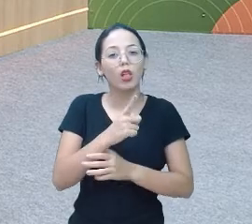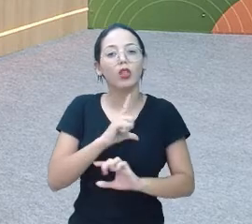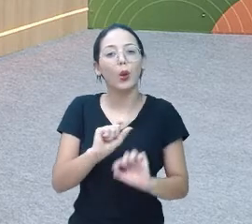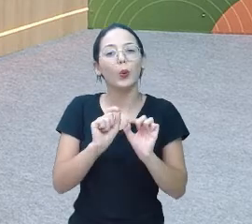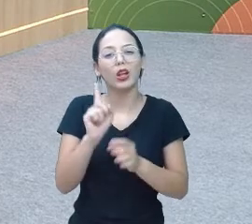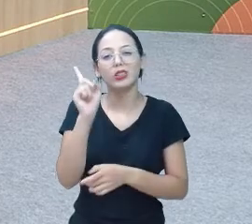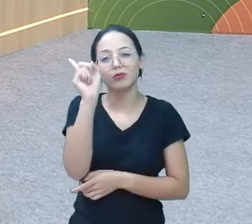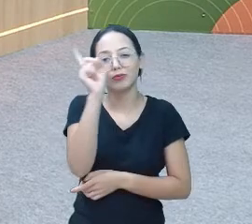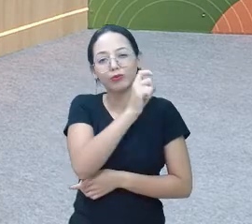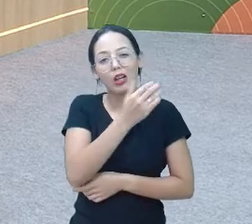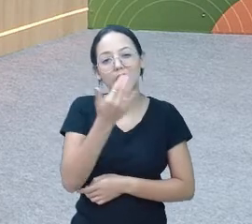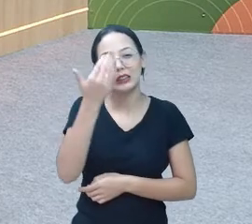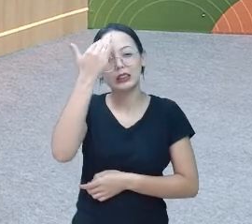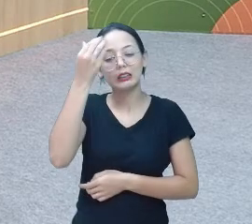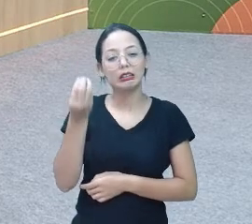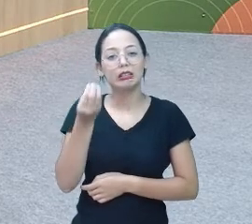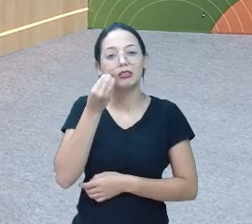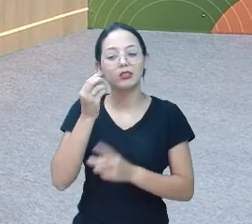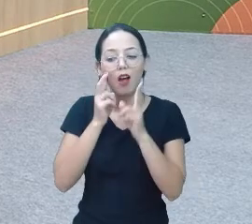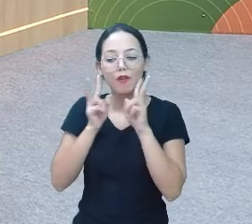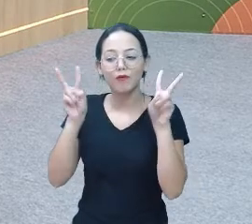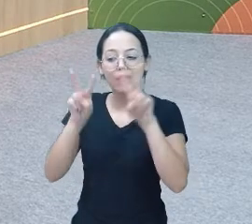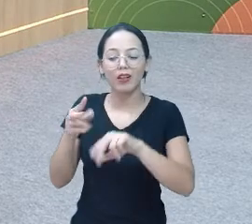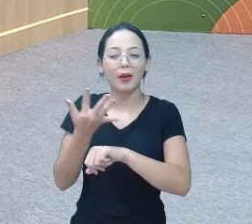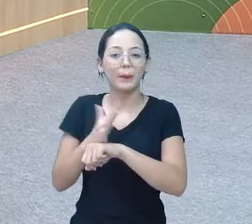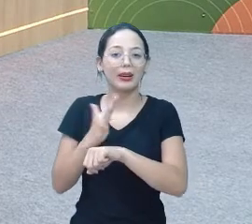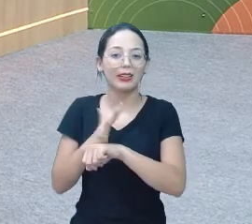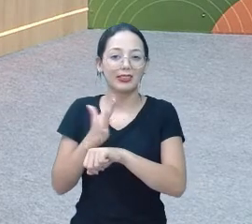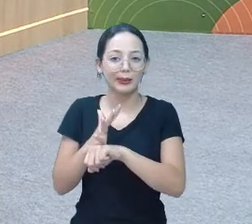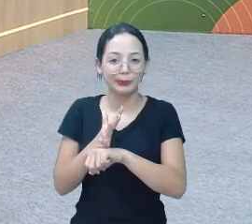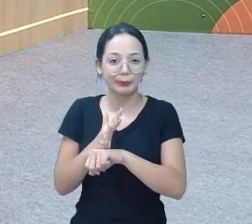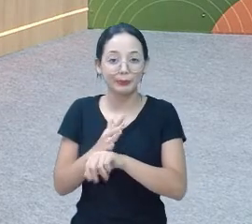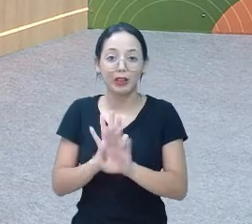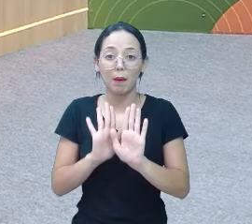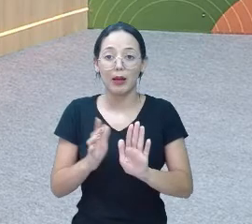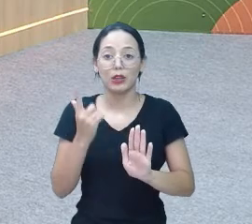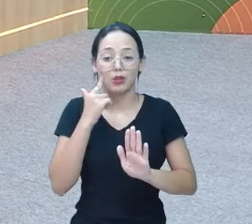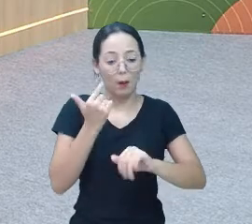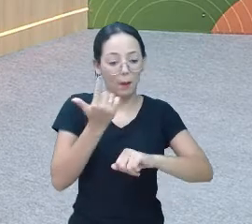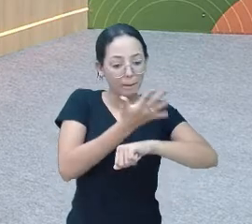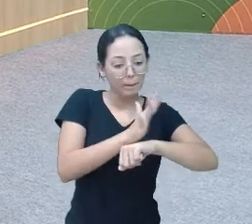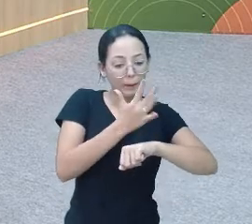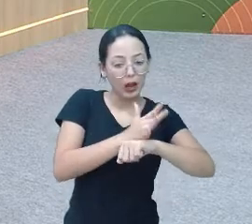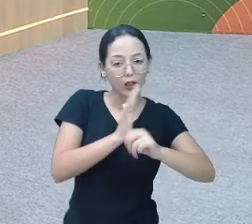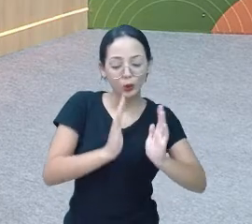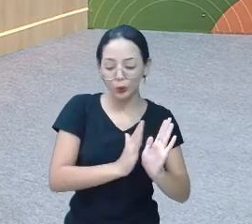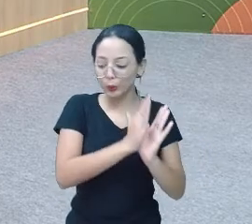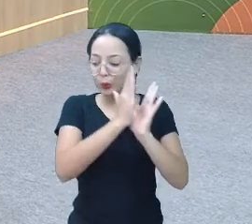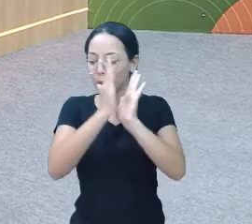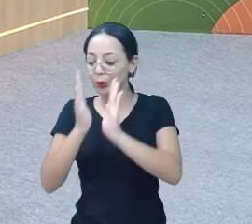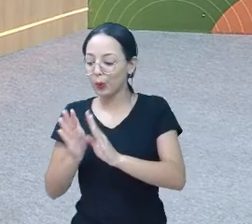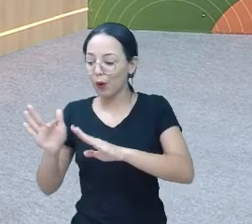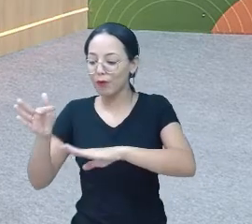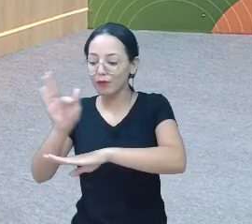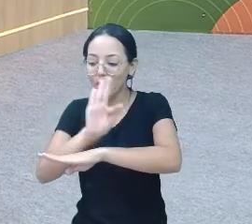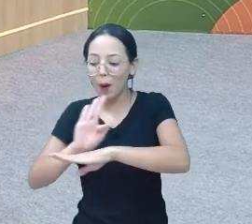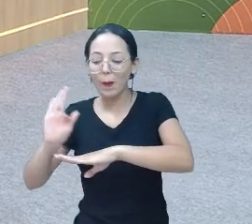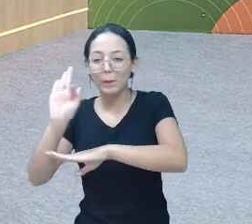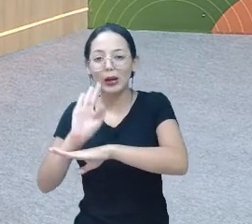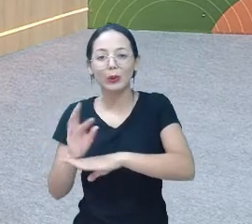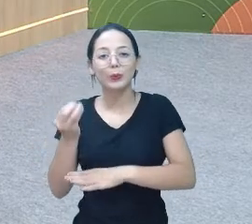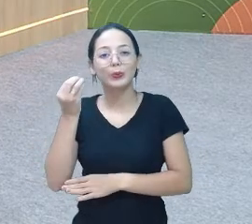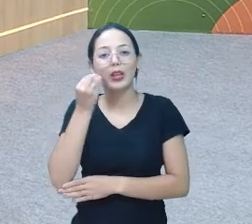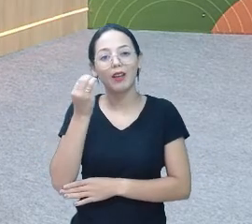mais dificuldade de tentar enxergar isso na prática. Quando a gente parte do prático, a gente tem uma facilidade ou